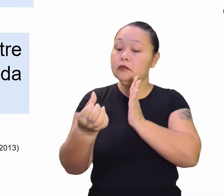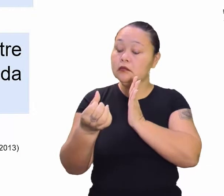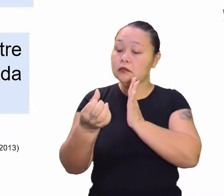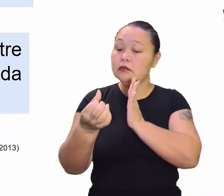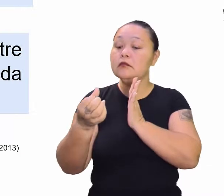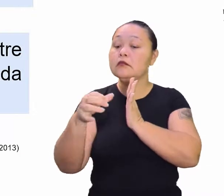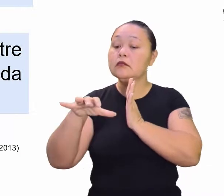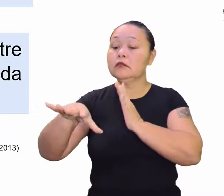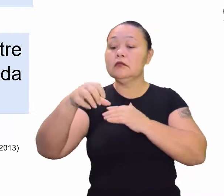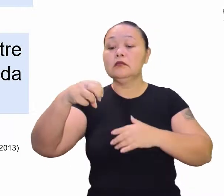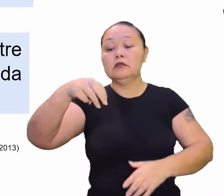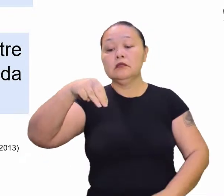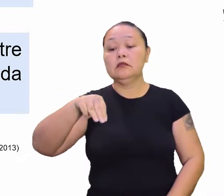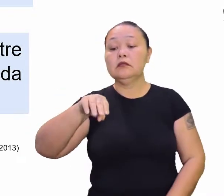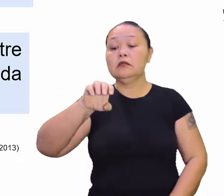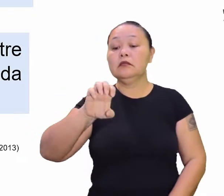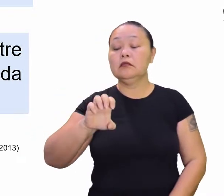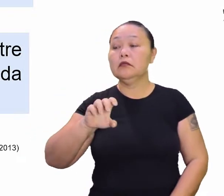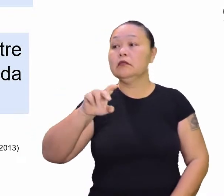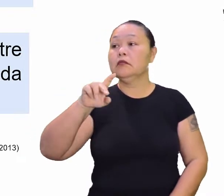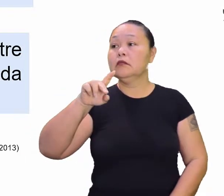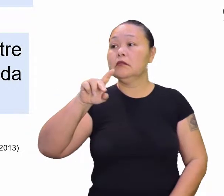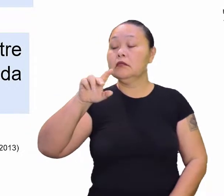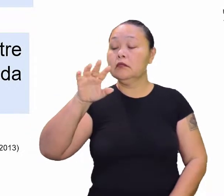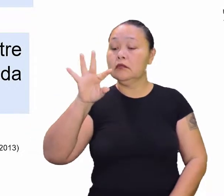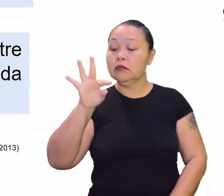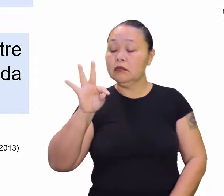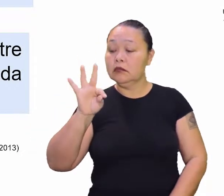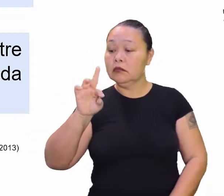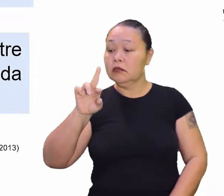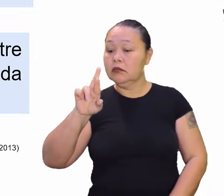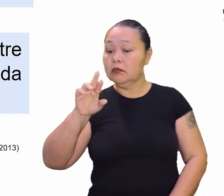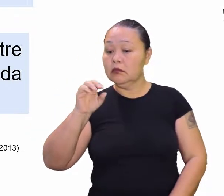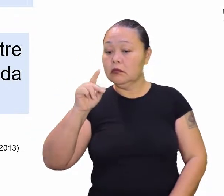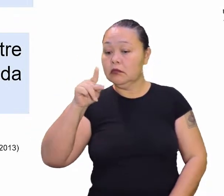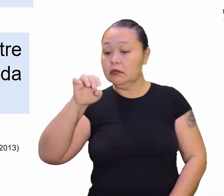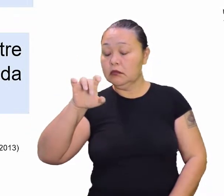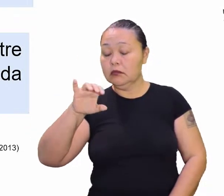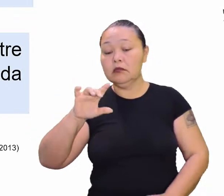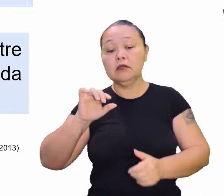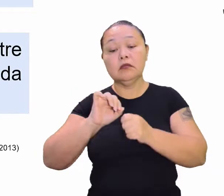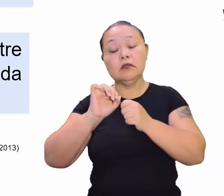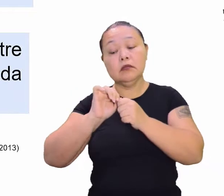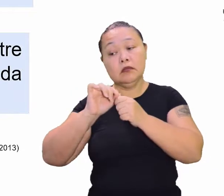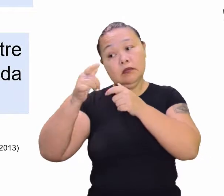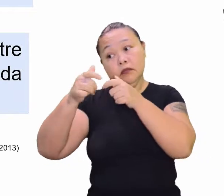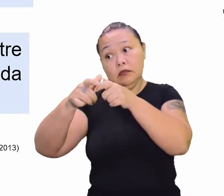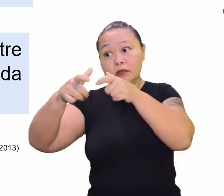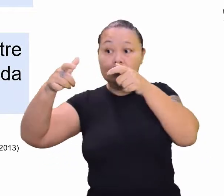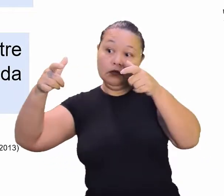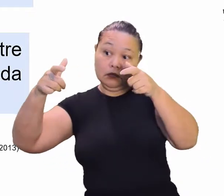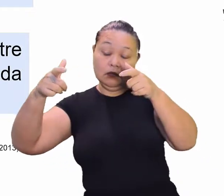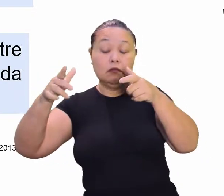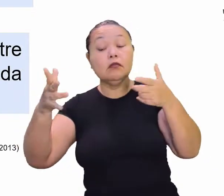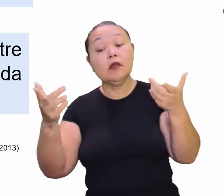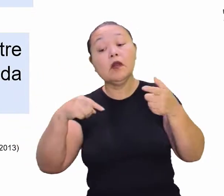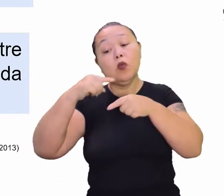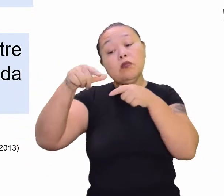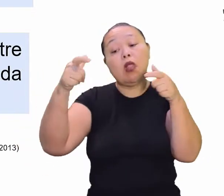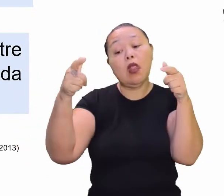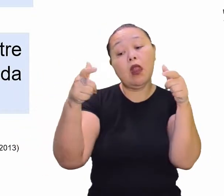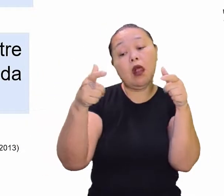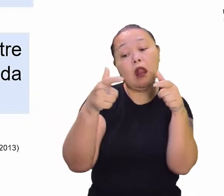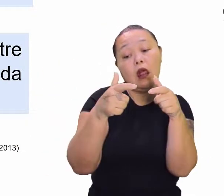as chamadas metrópoles, enquanto o menor desenvolvimento dessas áreas conhecidas como colônias. E